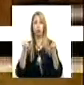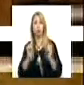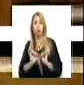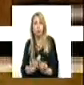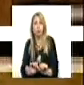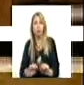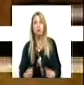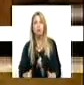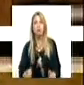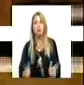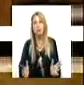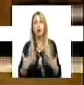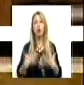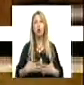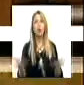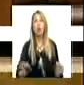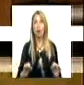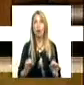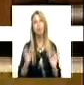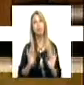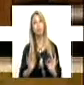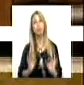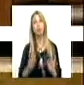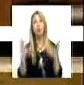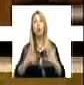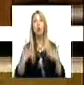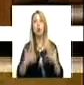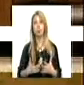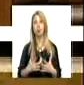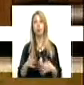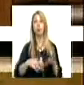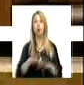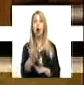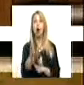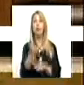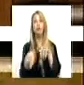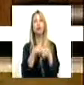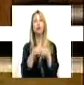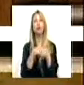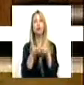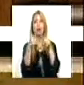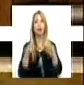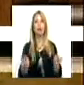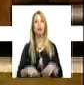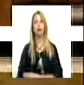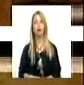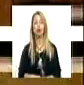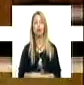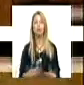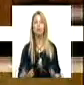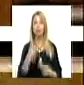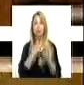rejeitá-lo-íamos. Não há dúvida, portanto, que se trata de um orçamento que faz opções políticas diferentes.